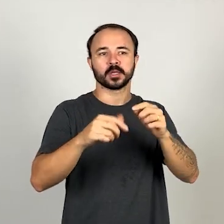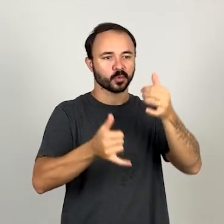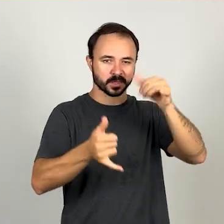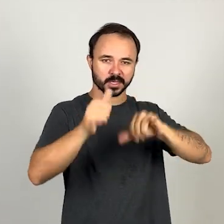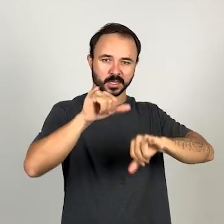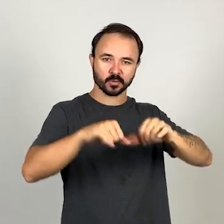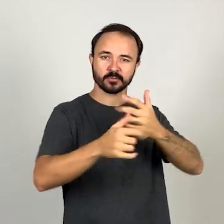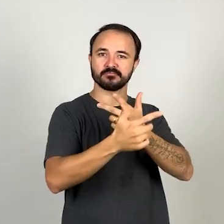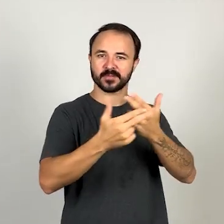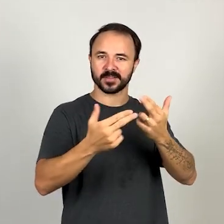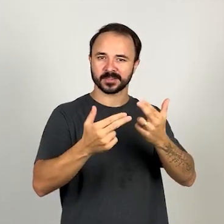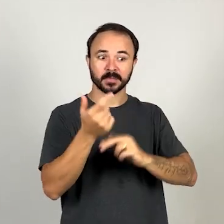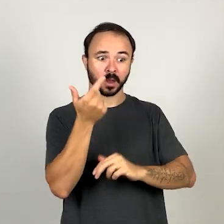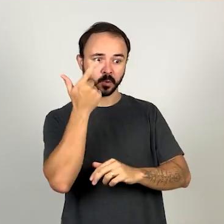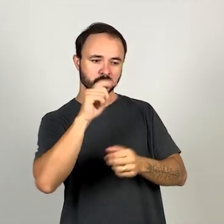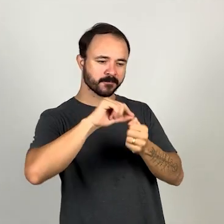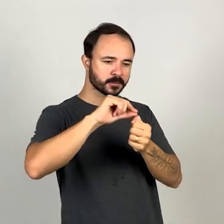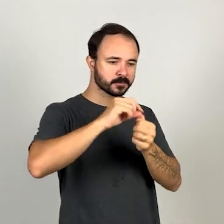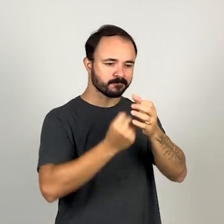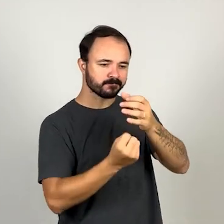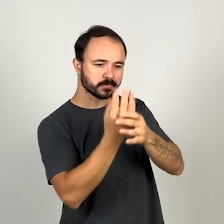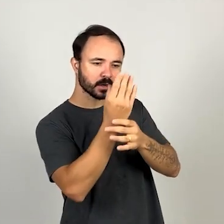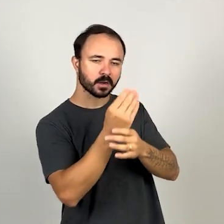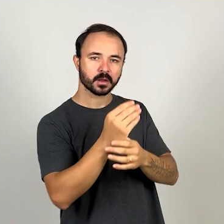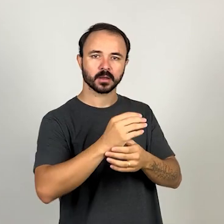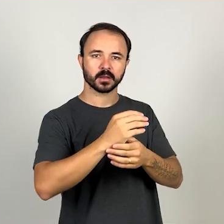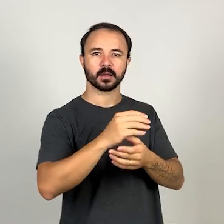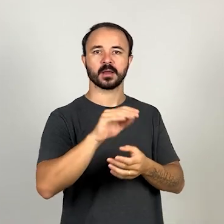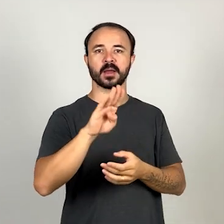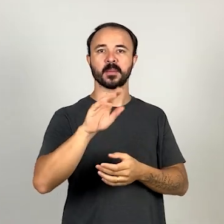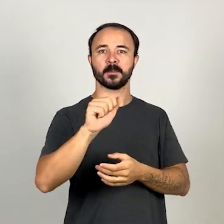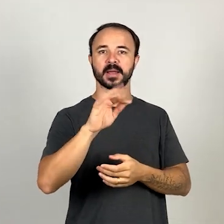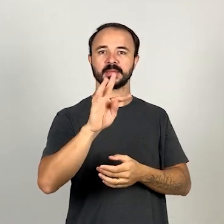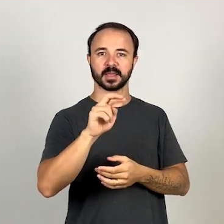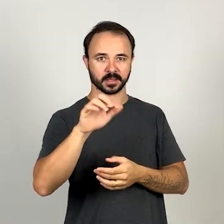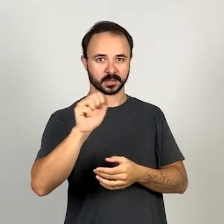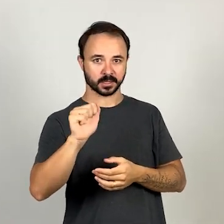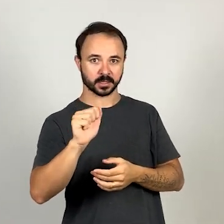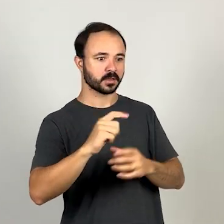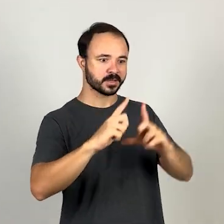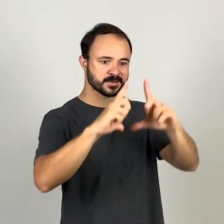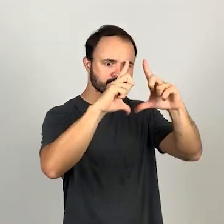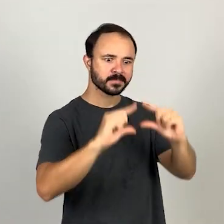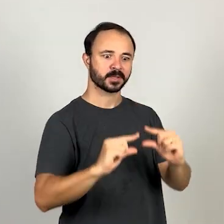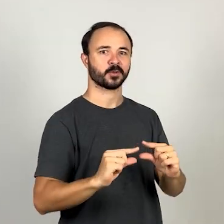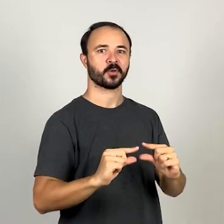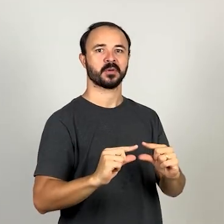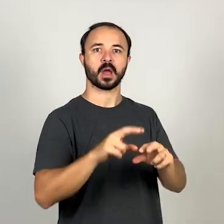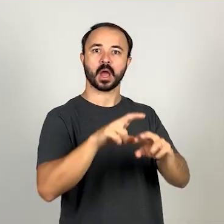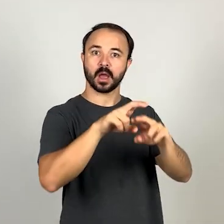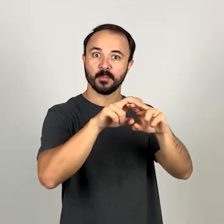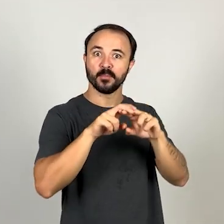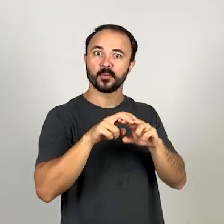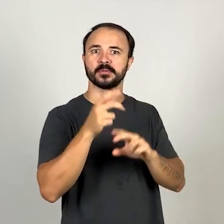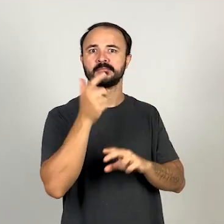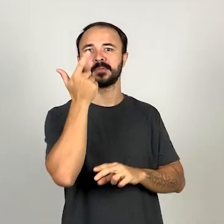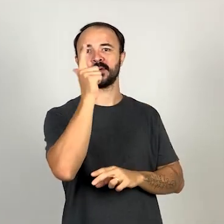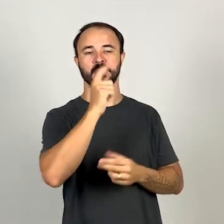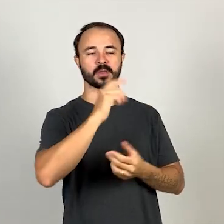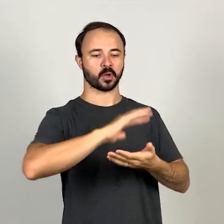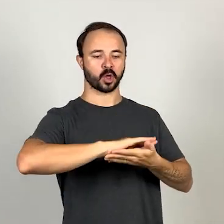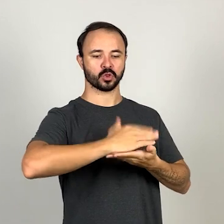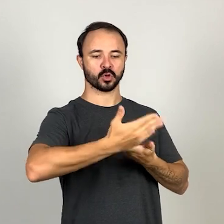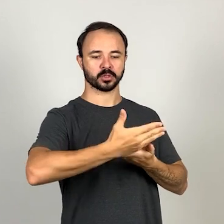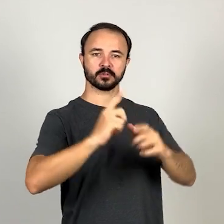lítio, e com ela foi possível desenvolver baterias mais finas, e aí nós temos a revolução de celulares cada vez mais